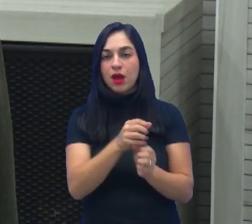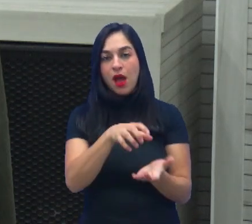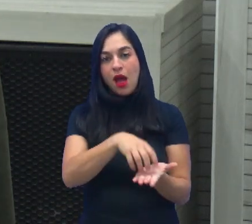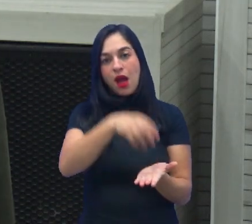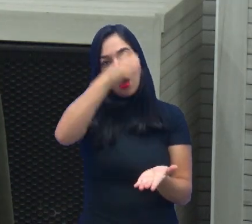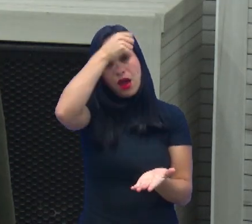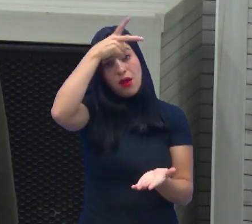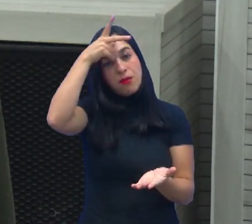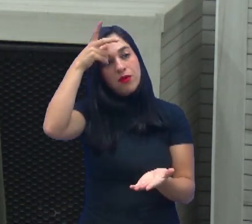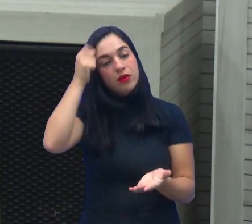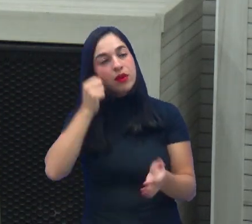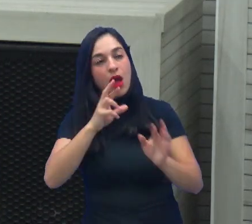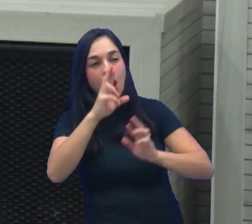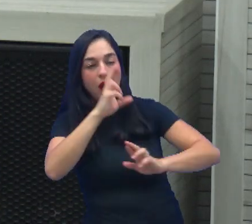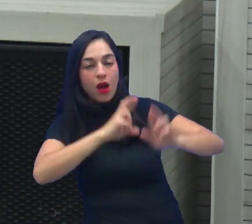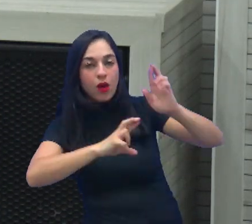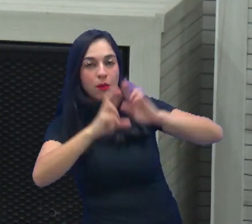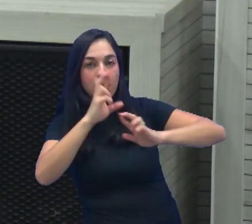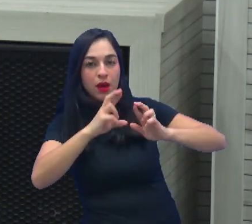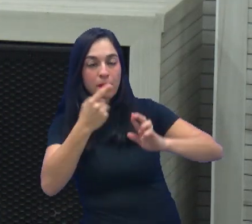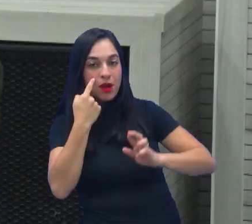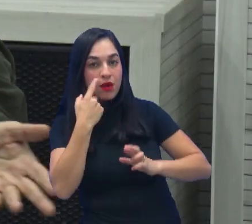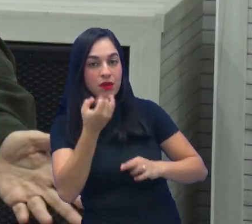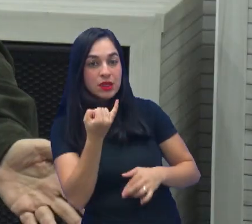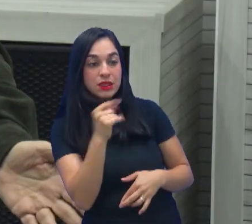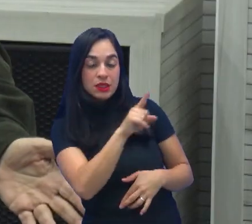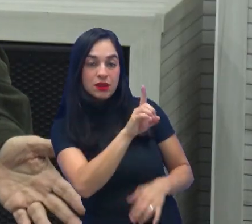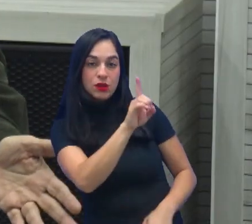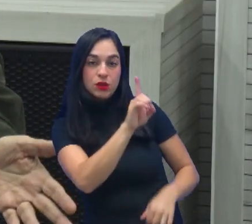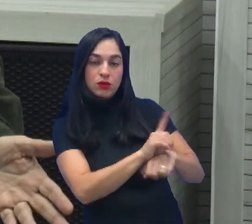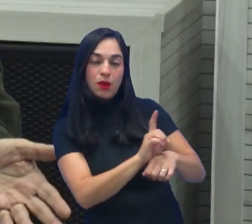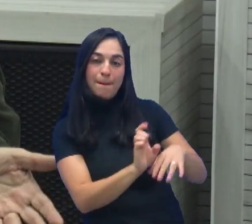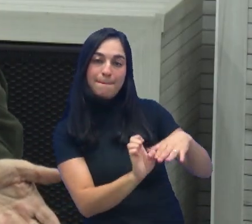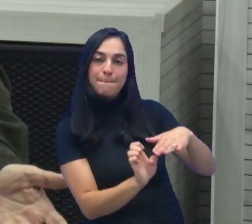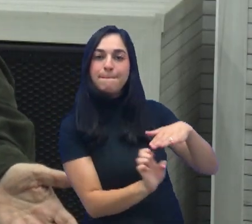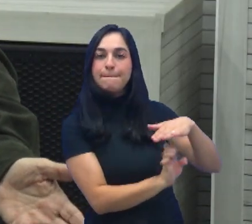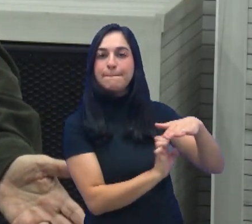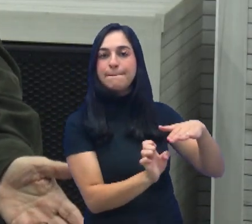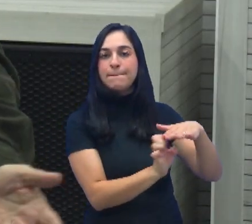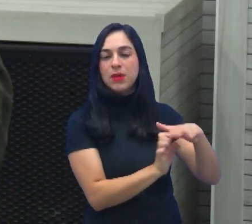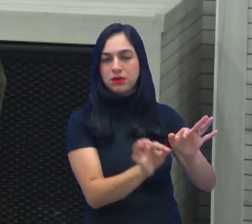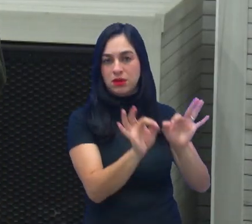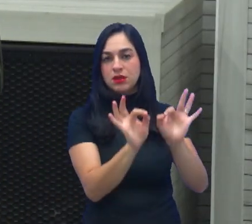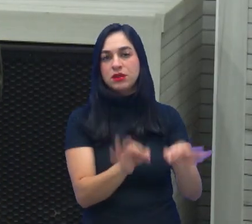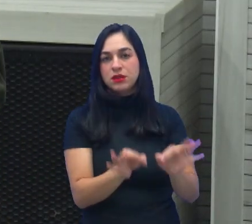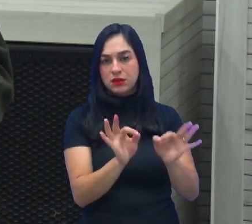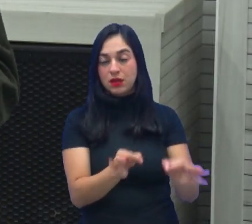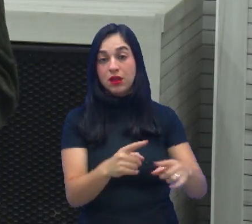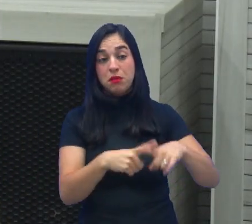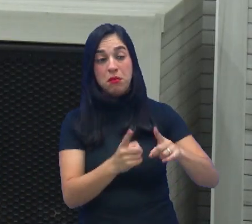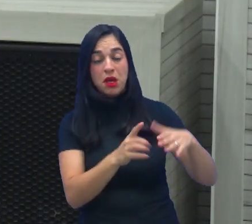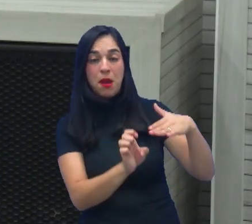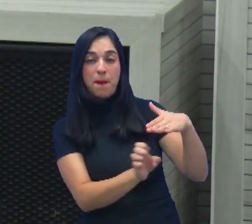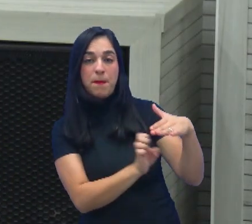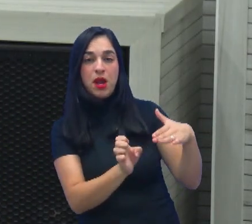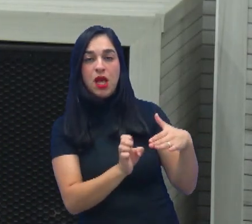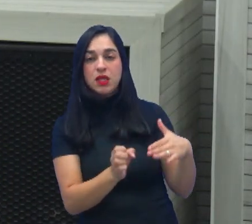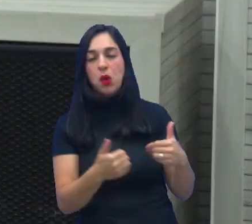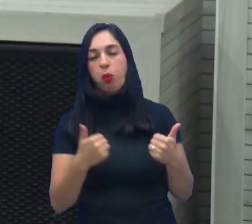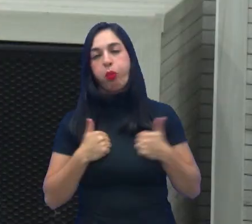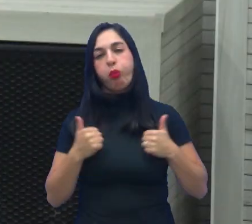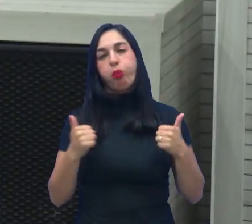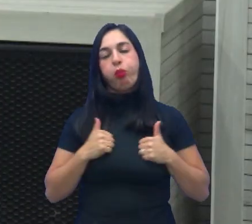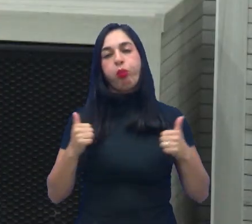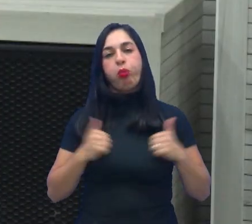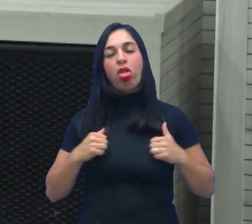sendo devidamente cumprido pelo interessado, que no caso é a empresa. Só que até agora a empresa não fez nada, houve outras famílias que